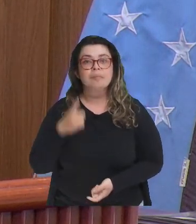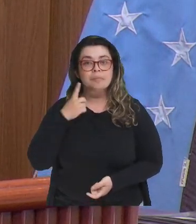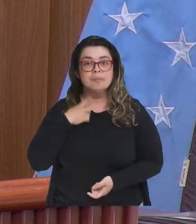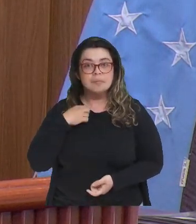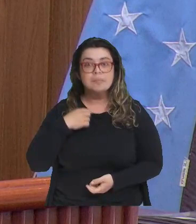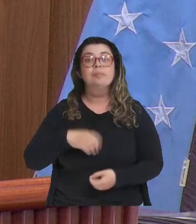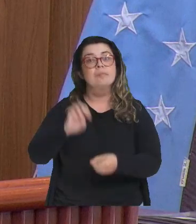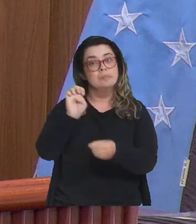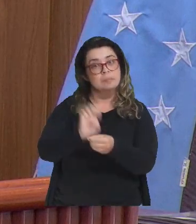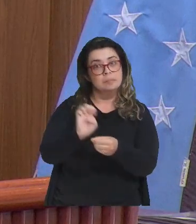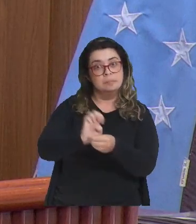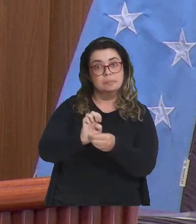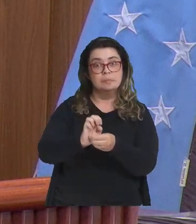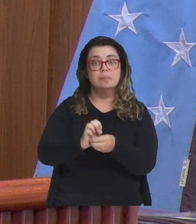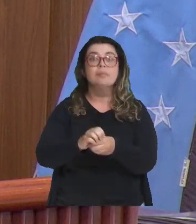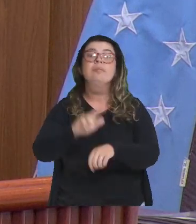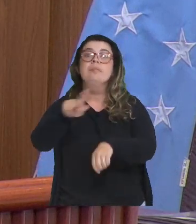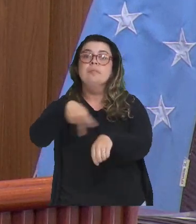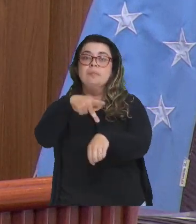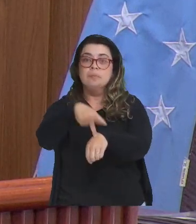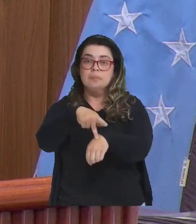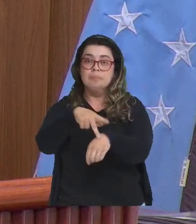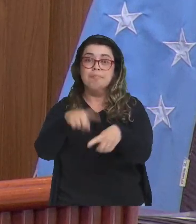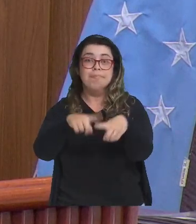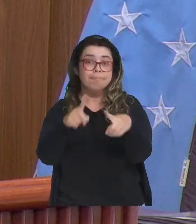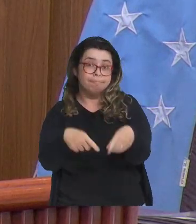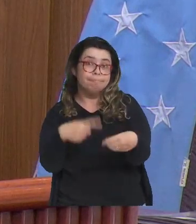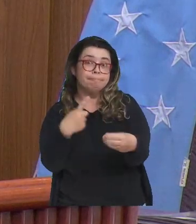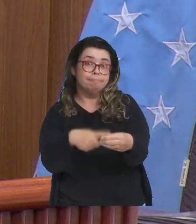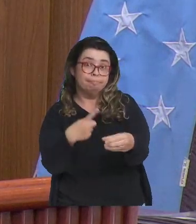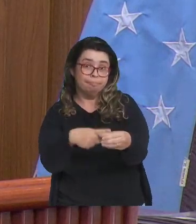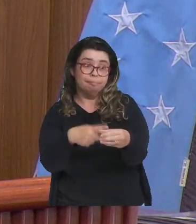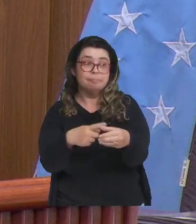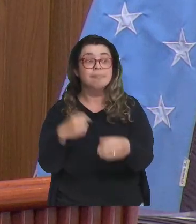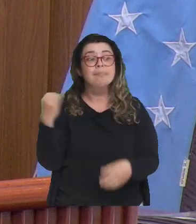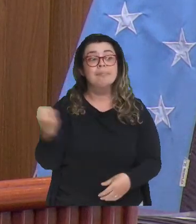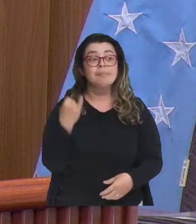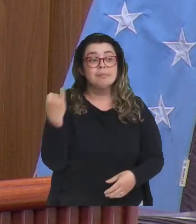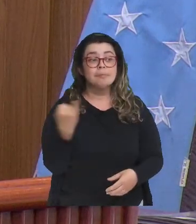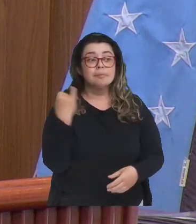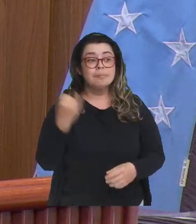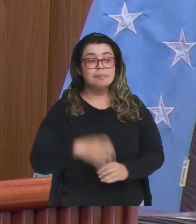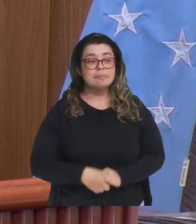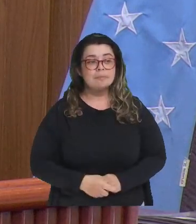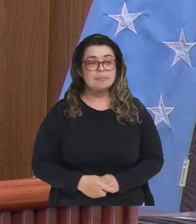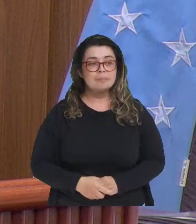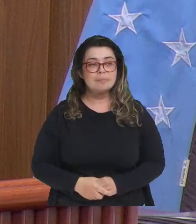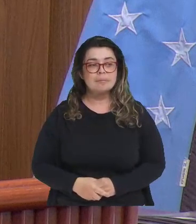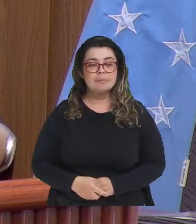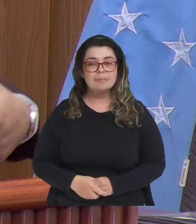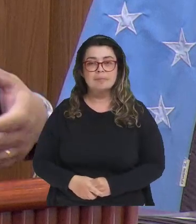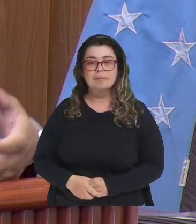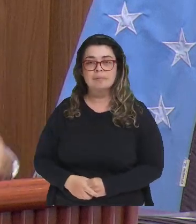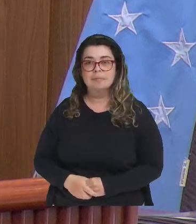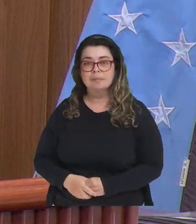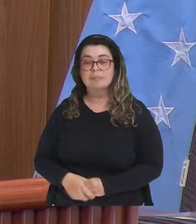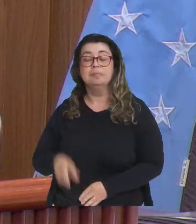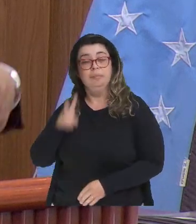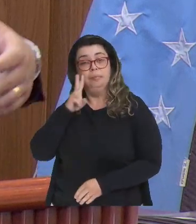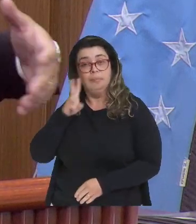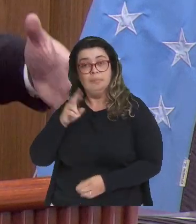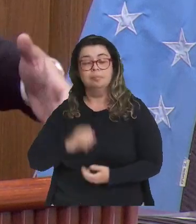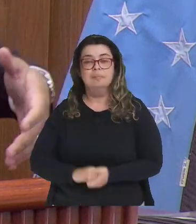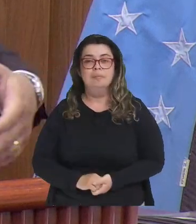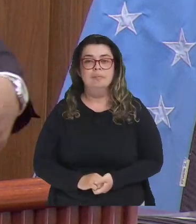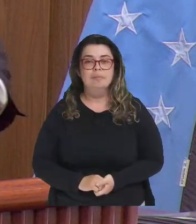estadual, mas para a região da nossa cidade, seria importante também que isso tivesse sido atrelado. O interesse nacional, o